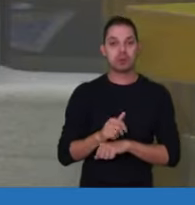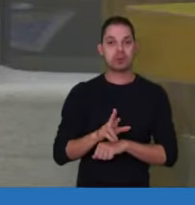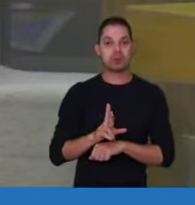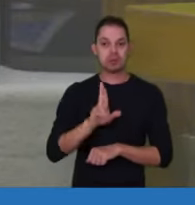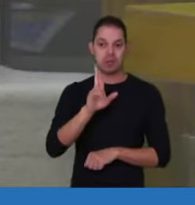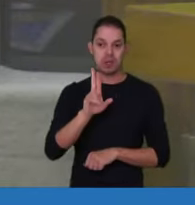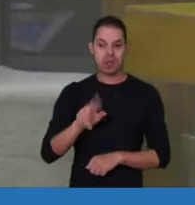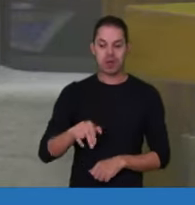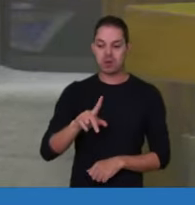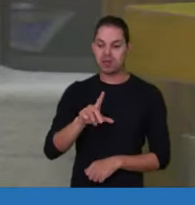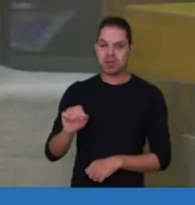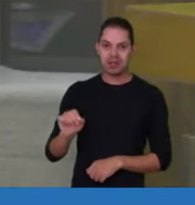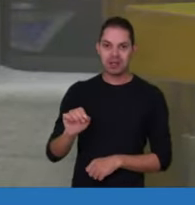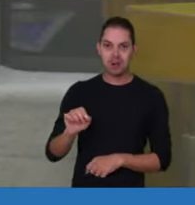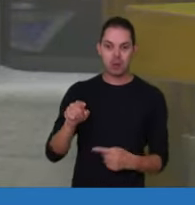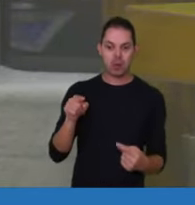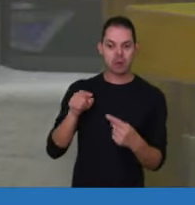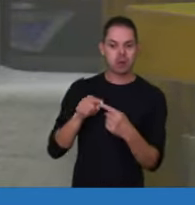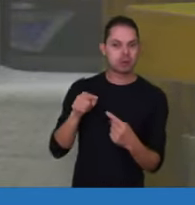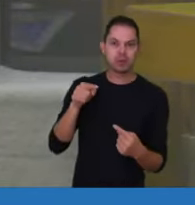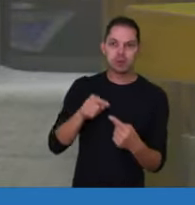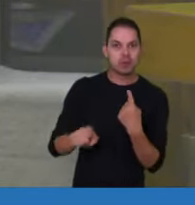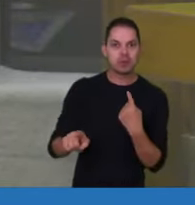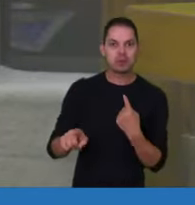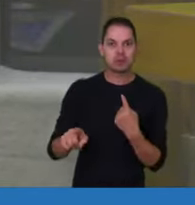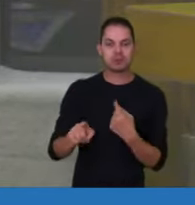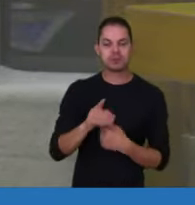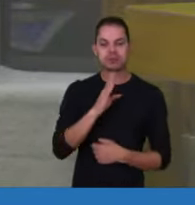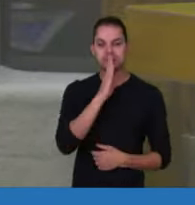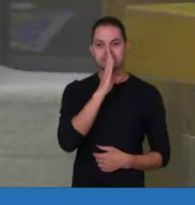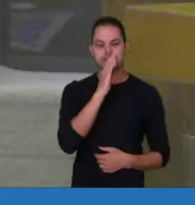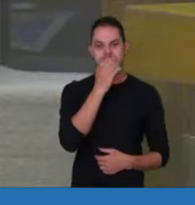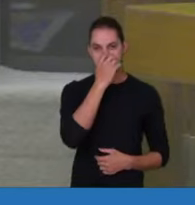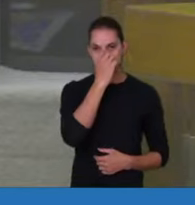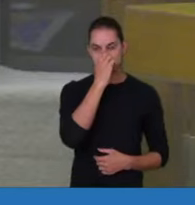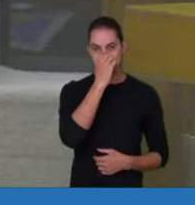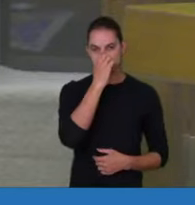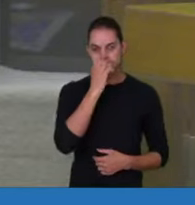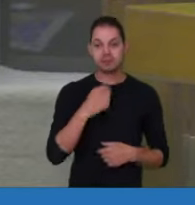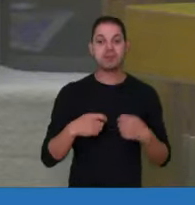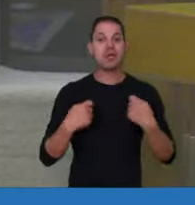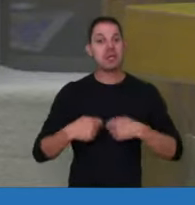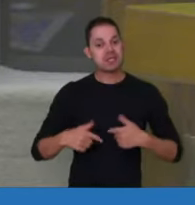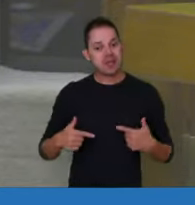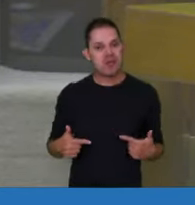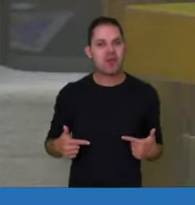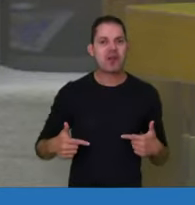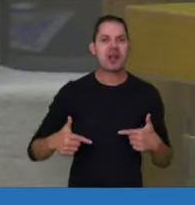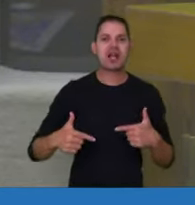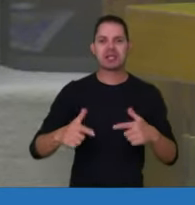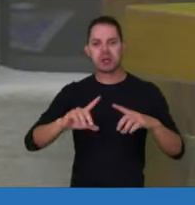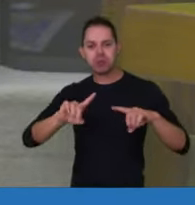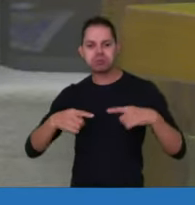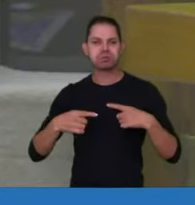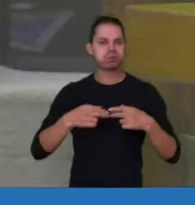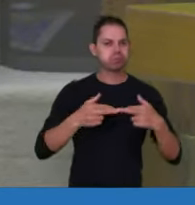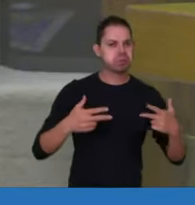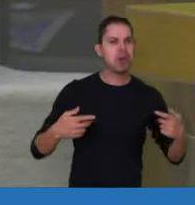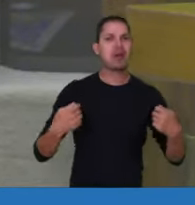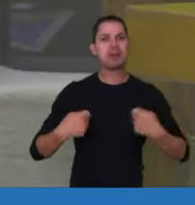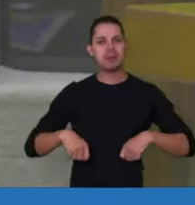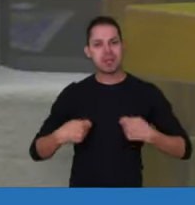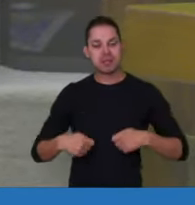tem competência. Nós precisamos mexer na Constituição, nós precisamos enfrentar o que nós estamos enfrentando, para